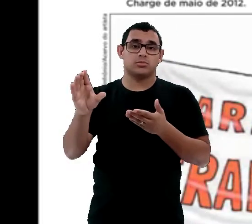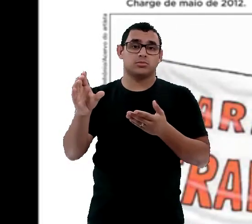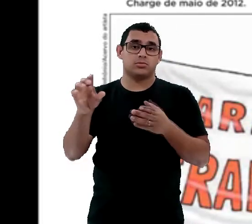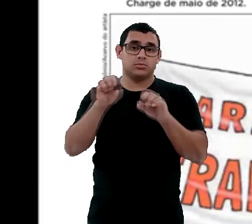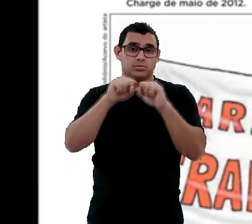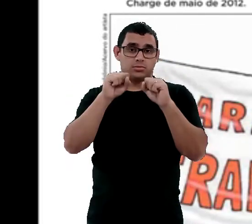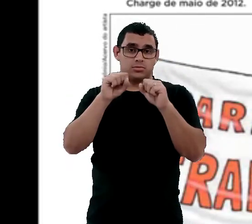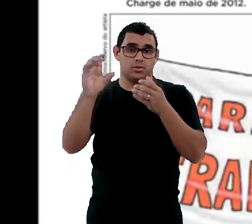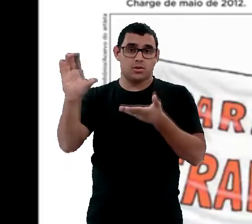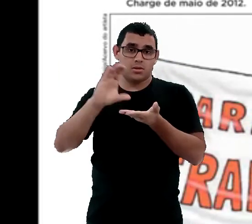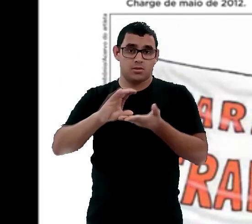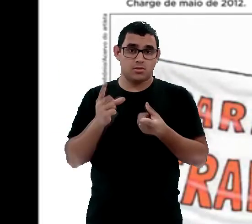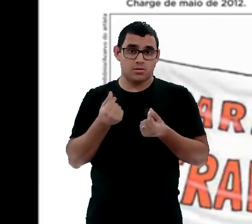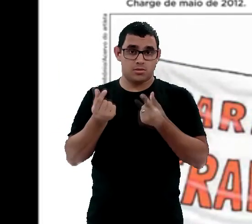ela.